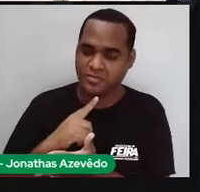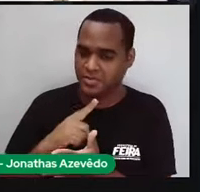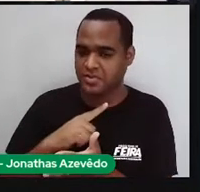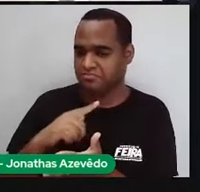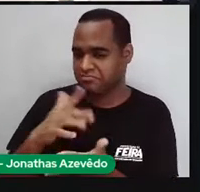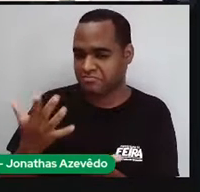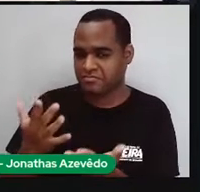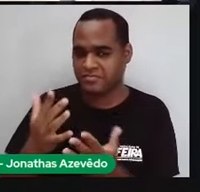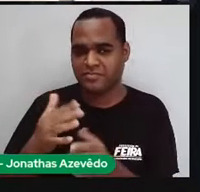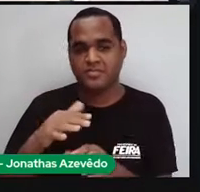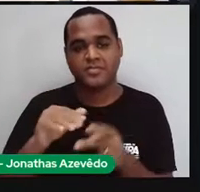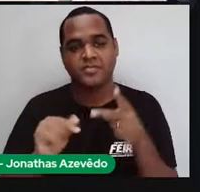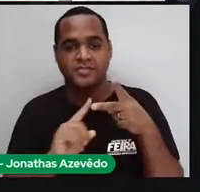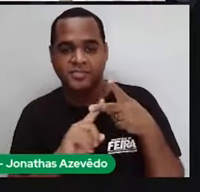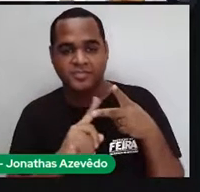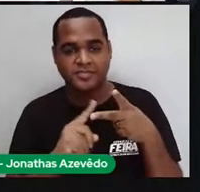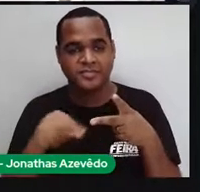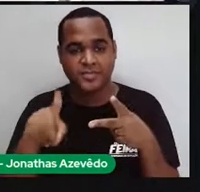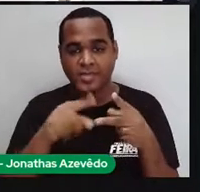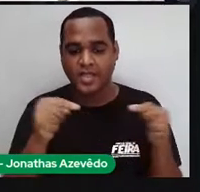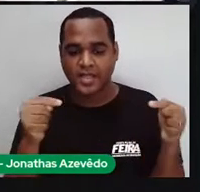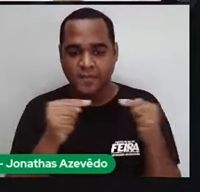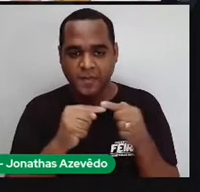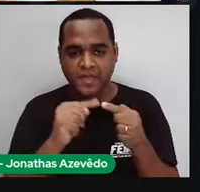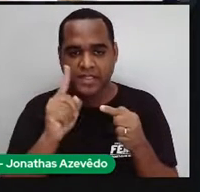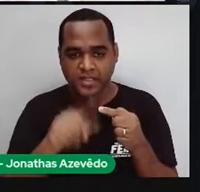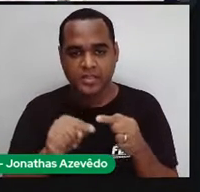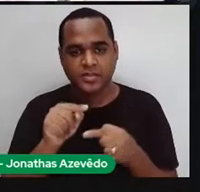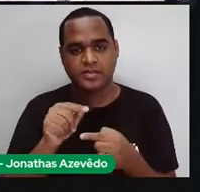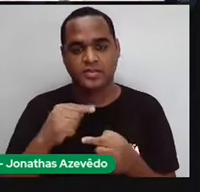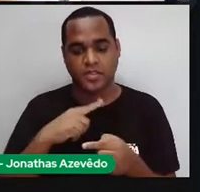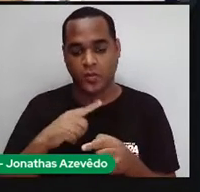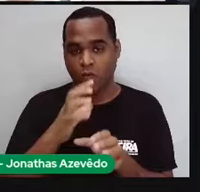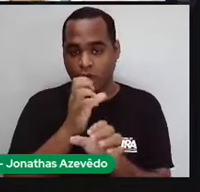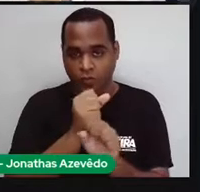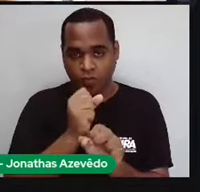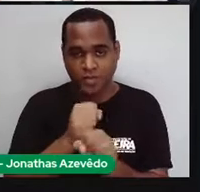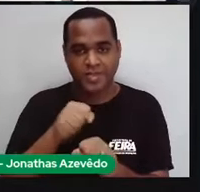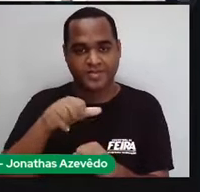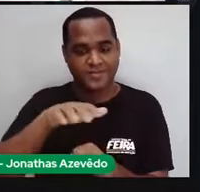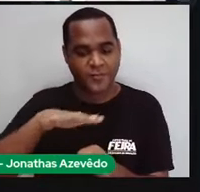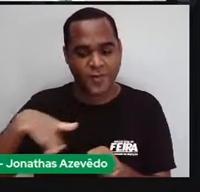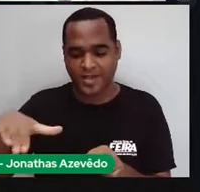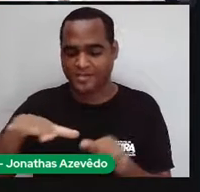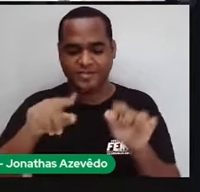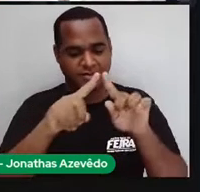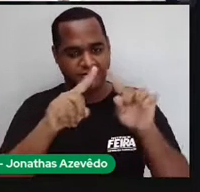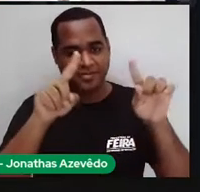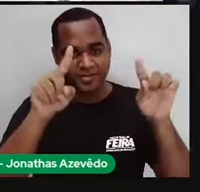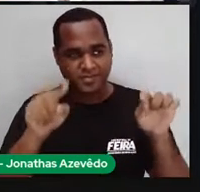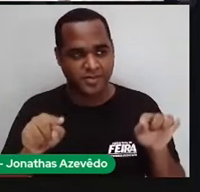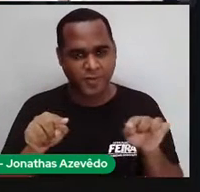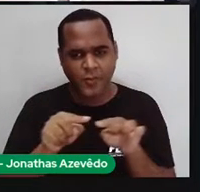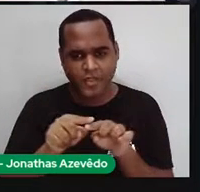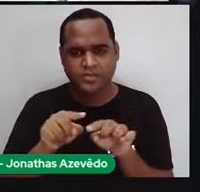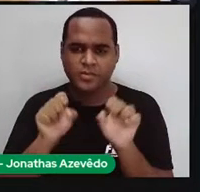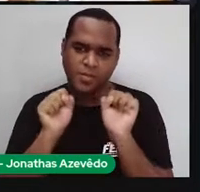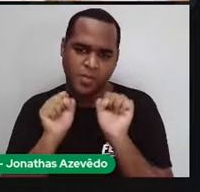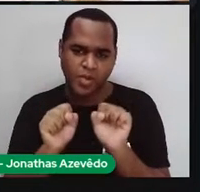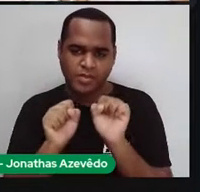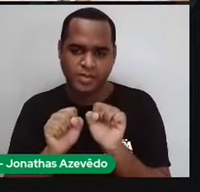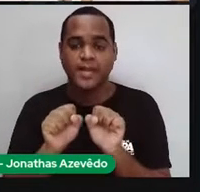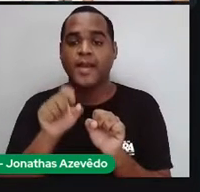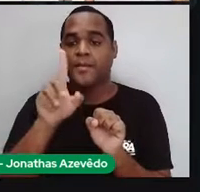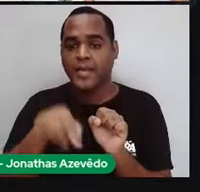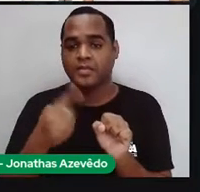e entender também como aplicar Como usar o cálculo da área de um quadrado que é só pegar